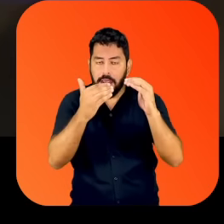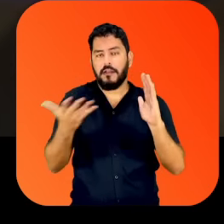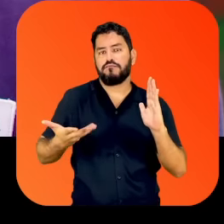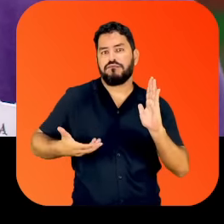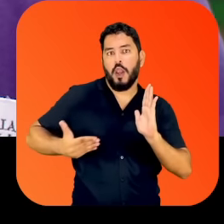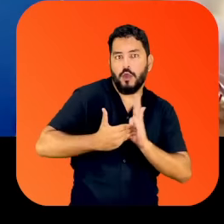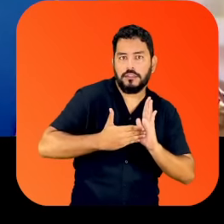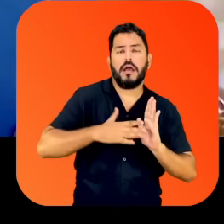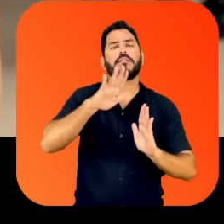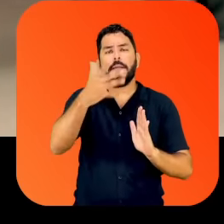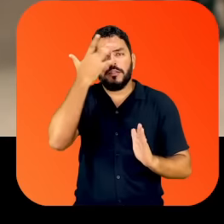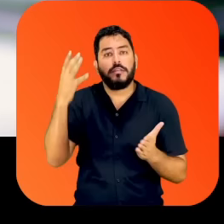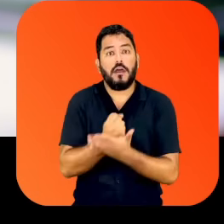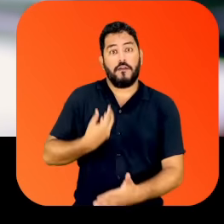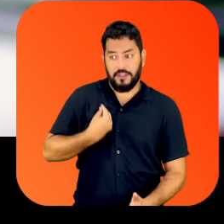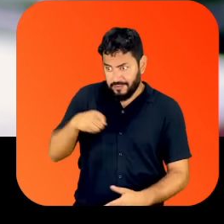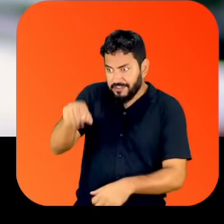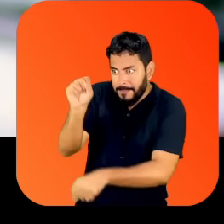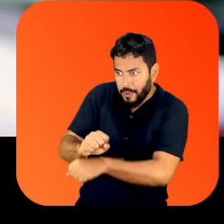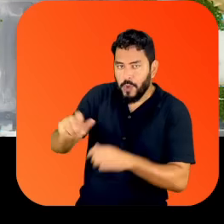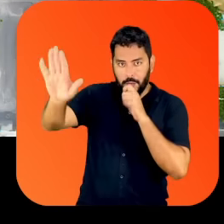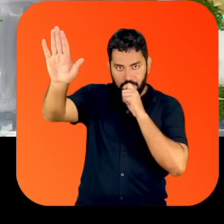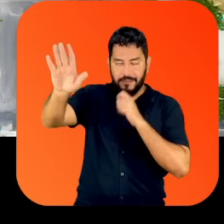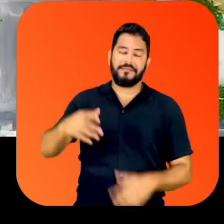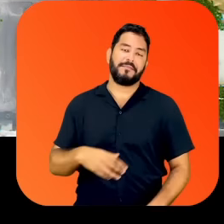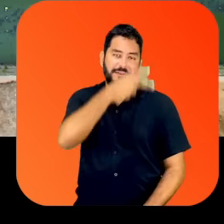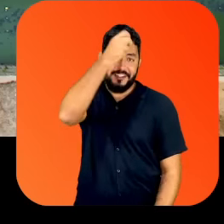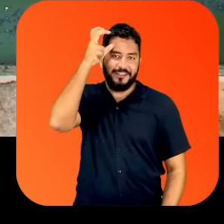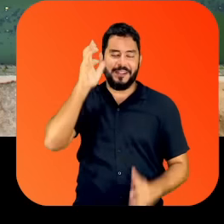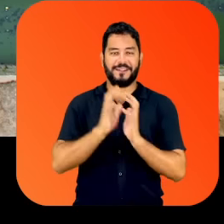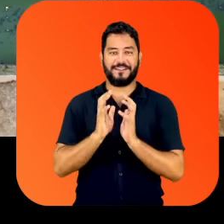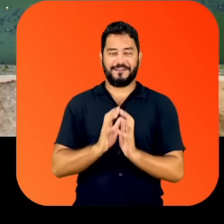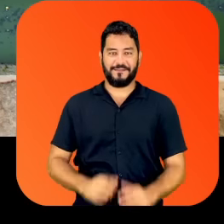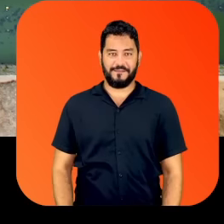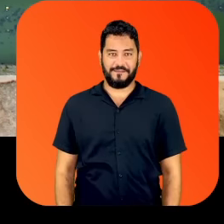salva vidas. E você, já parou numa dessa? Gostei. Prefeitura do Recife.